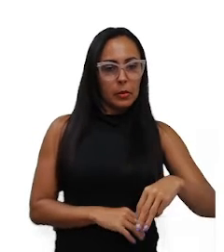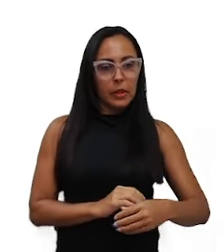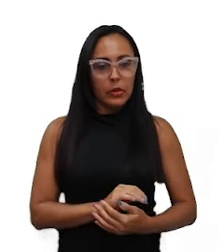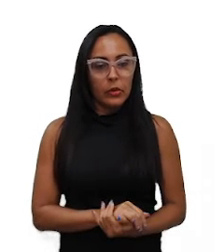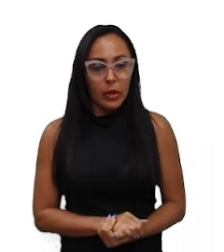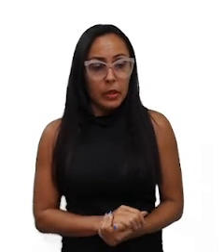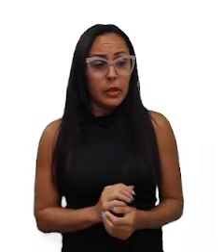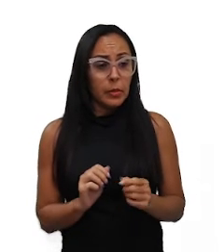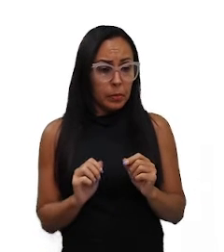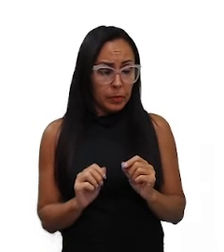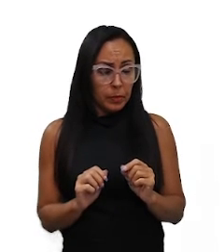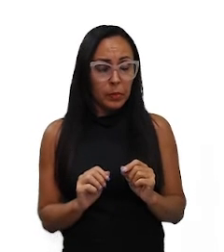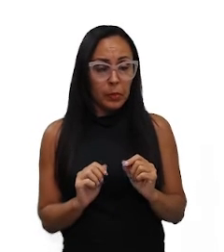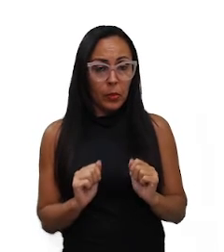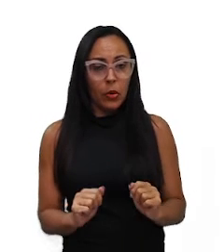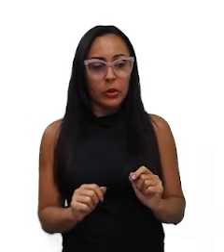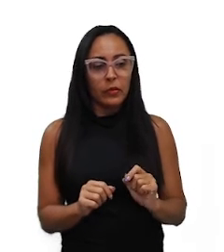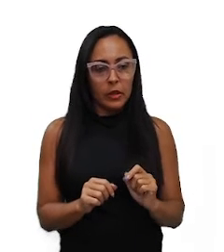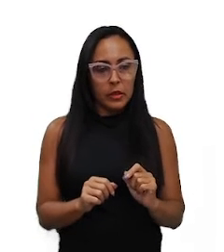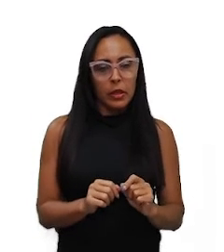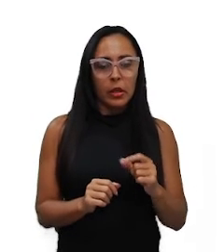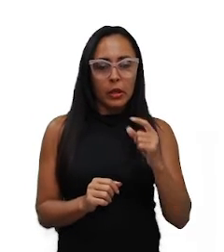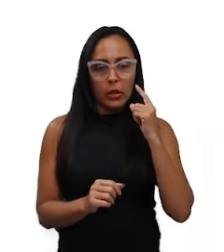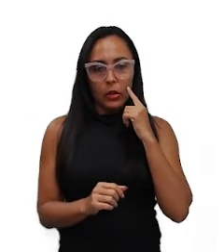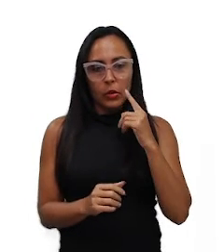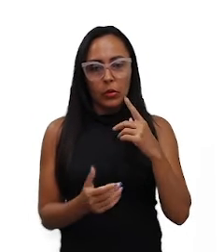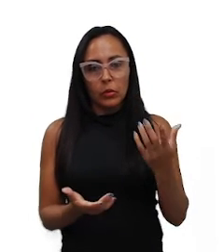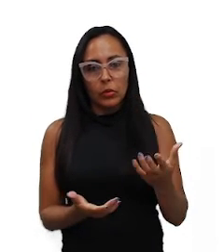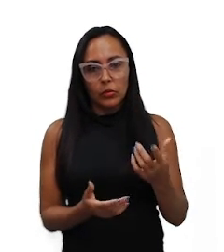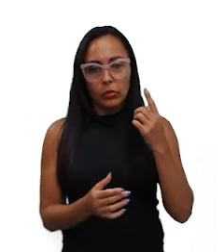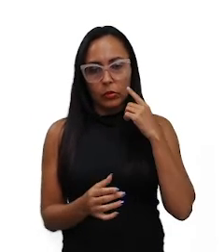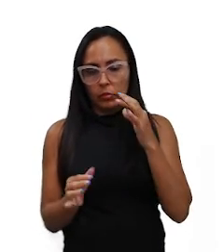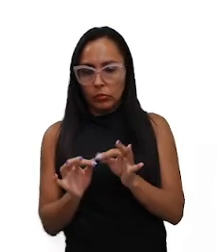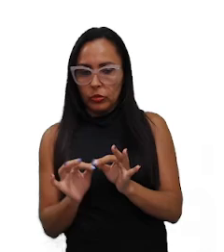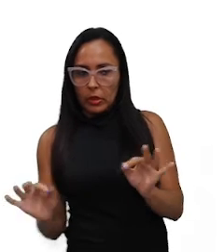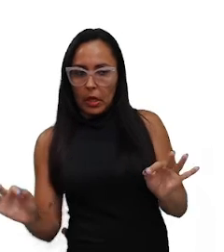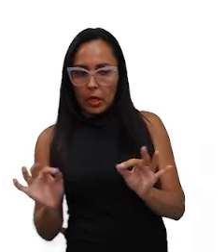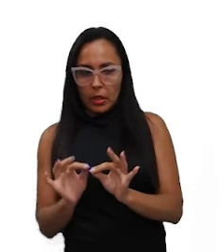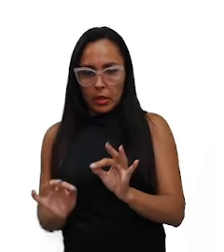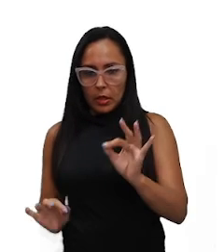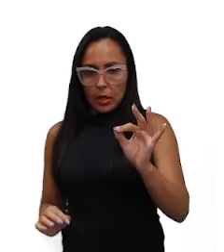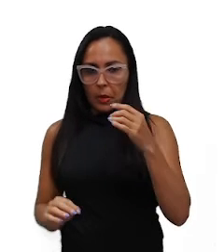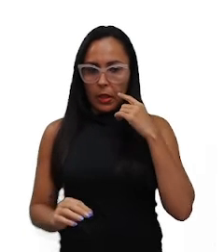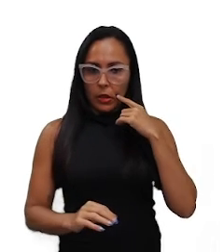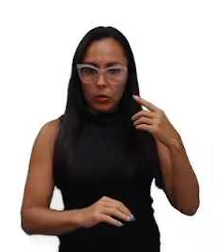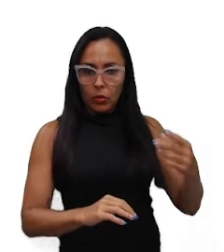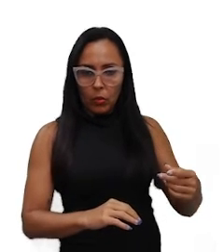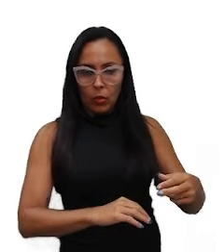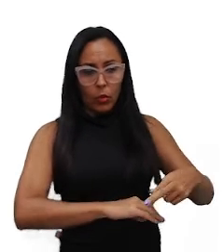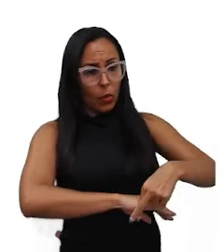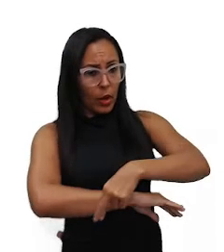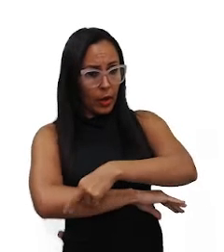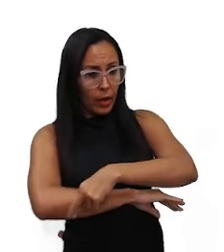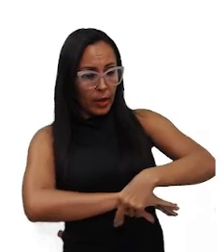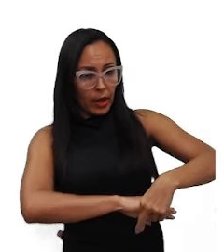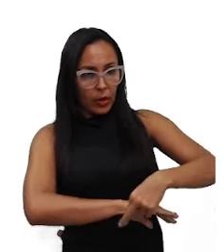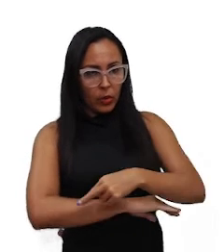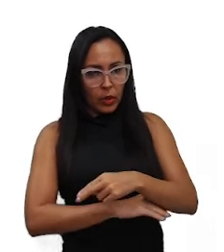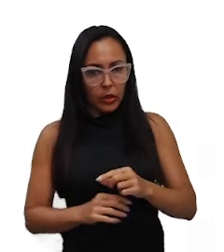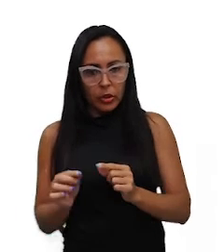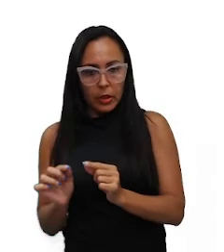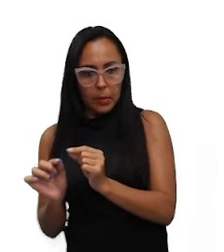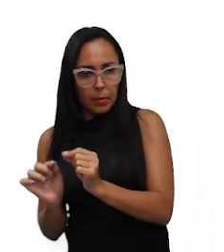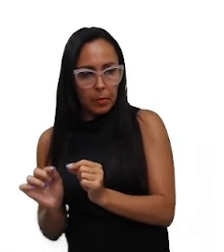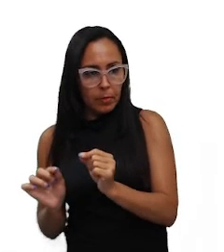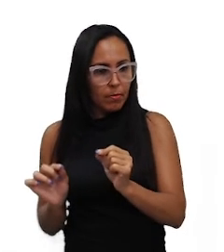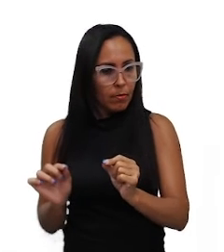pode fazer com auxílio dos instrumentos, né, com escalímetro ou com a régua convencional, né, e a gente marcar